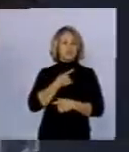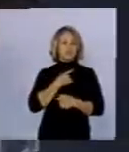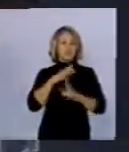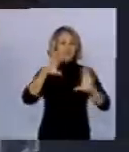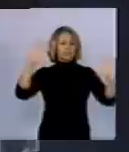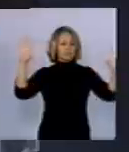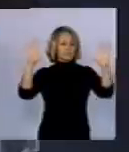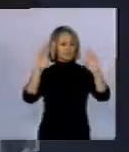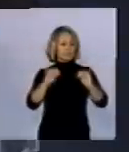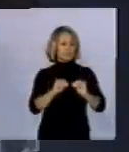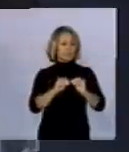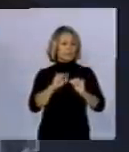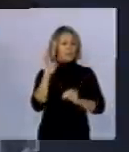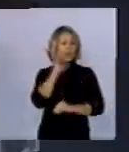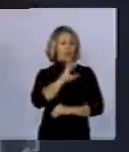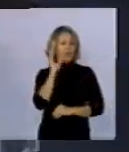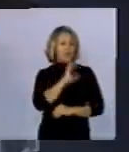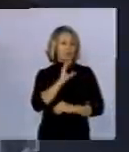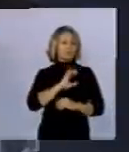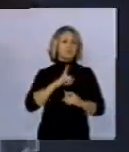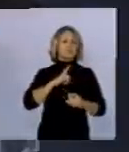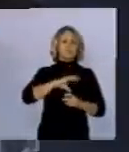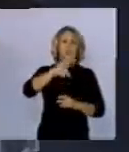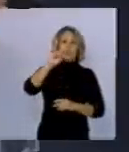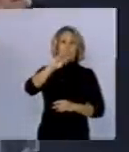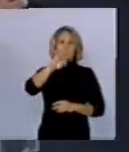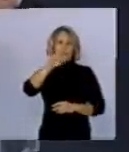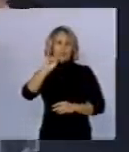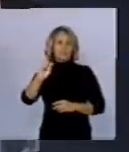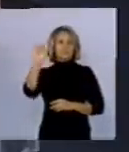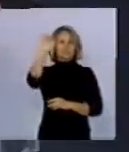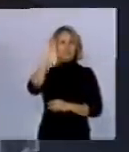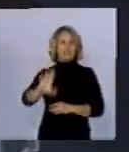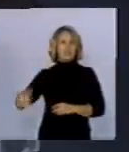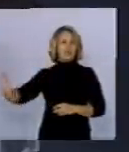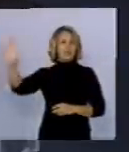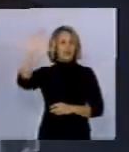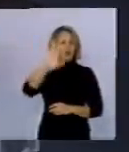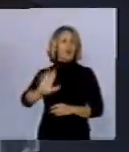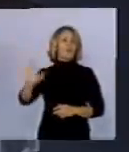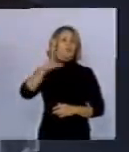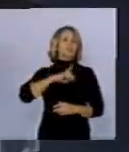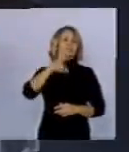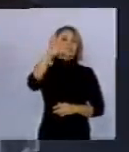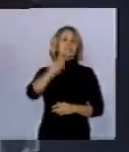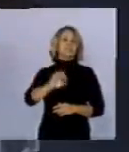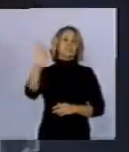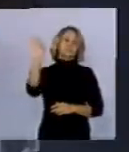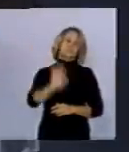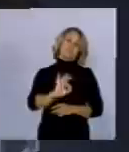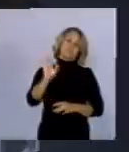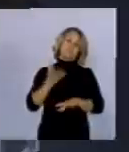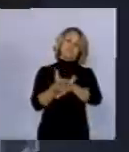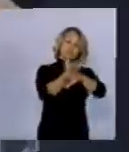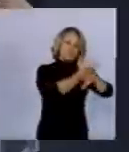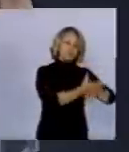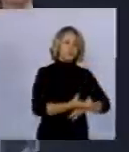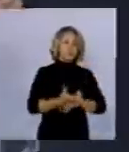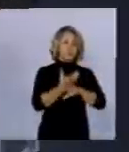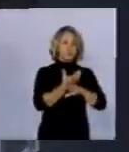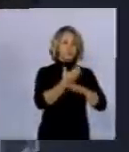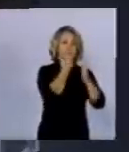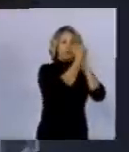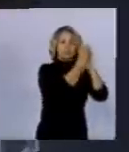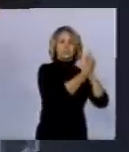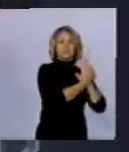Panorama das cotas pelo mundo a Europa as cotas foram estabelecidas em 50% de conteúdo eh na programação